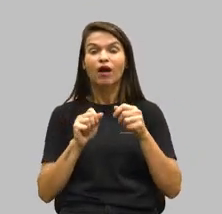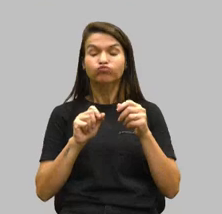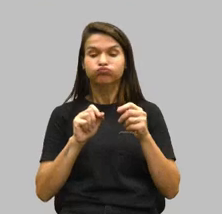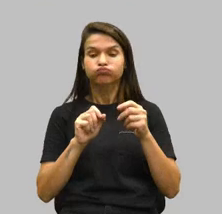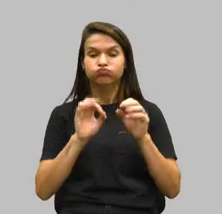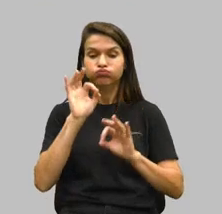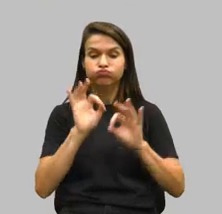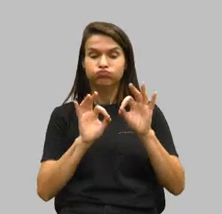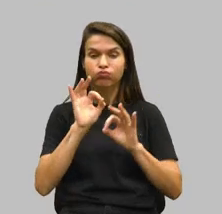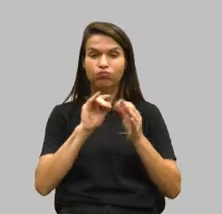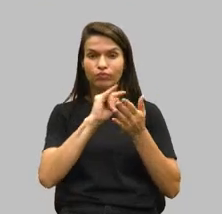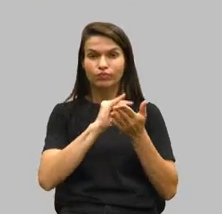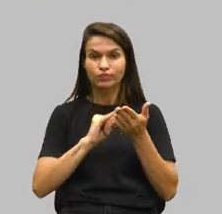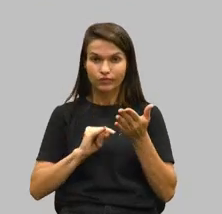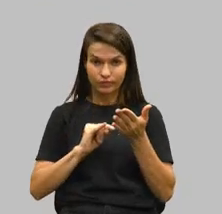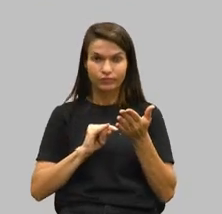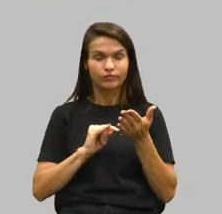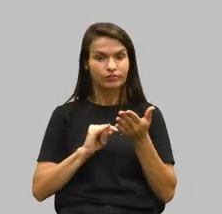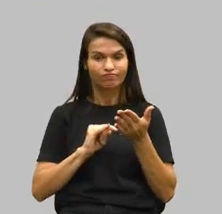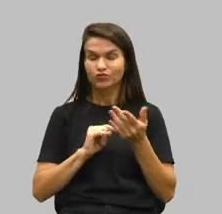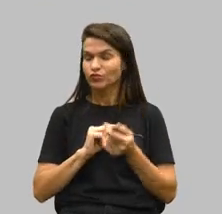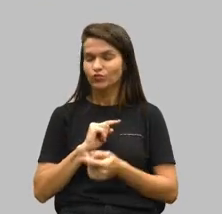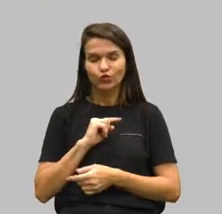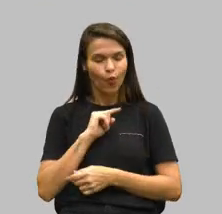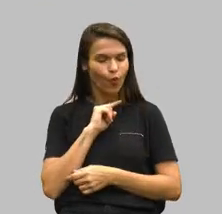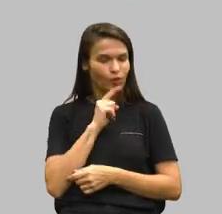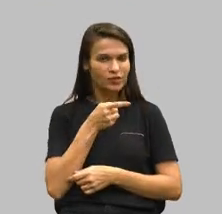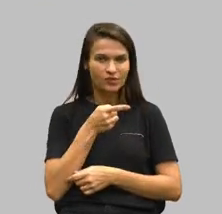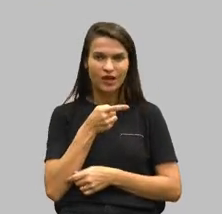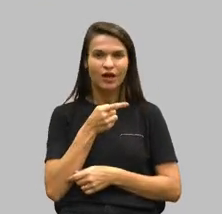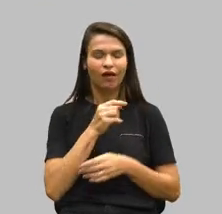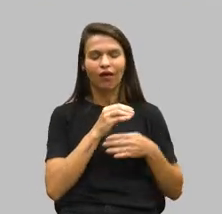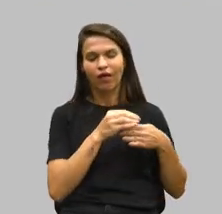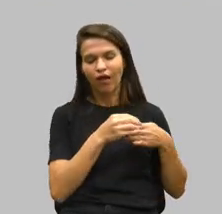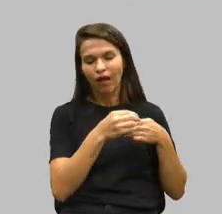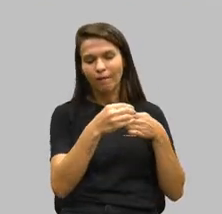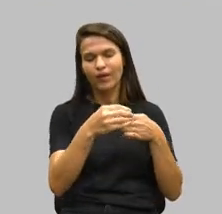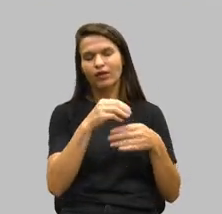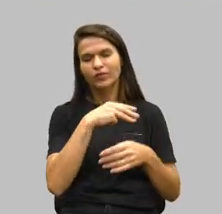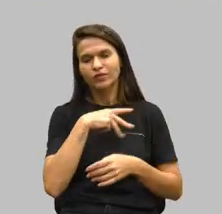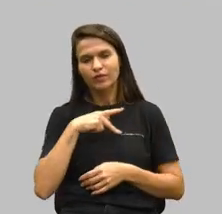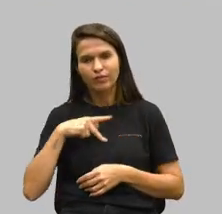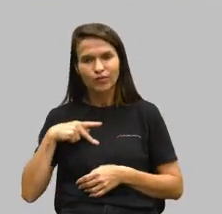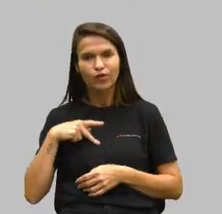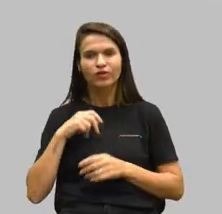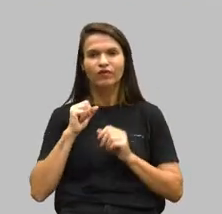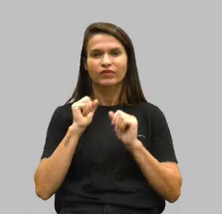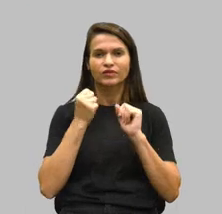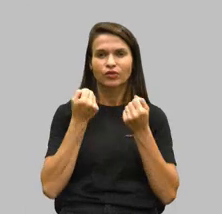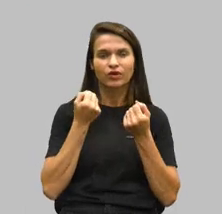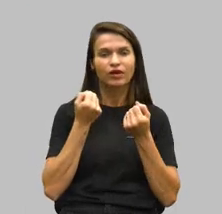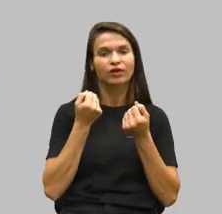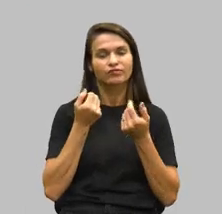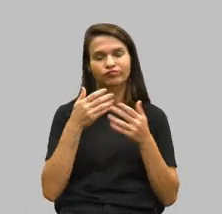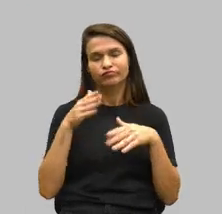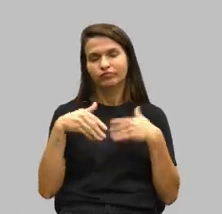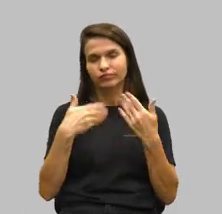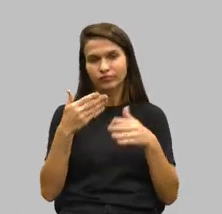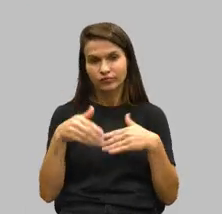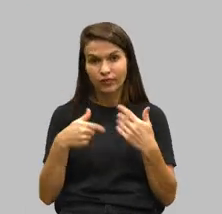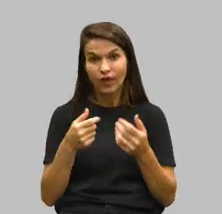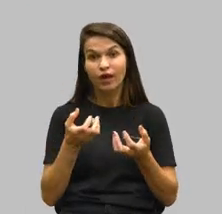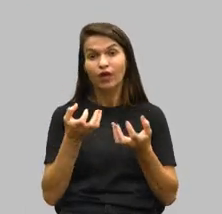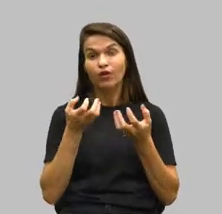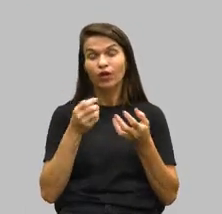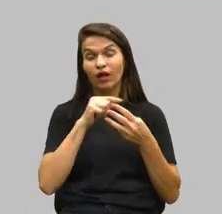documento e a gente não consegue encaminha Ministério Público defensoria E aí vai mas eu quero deixar